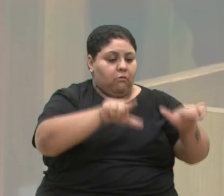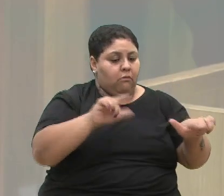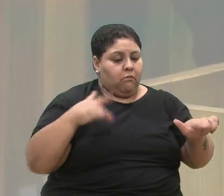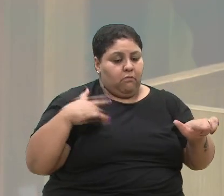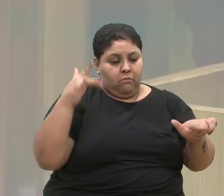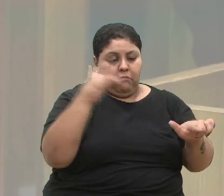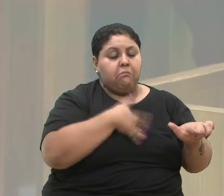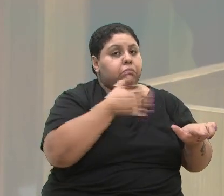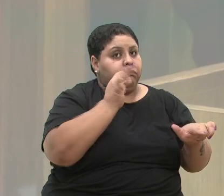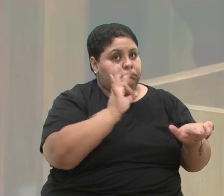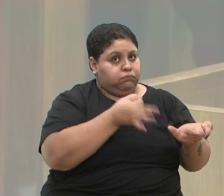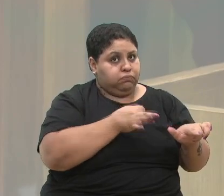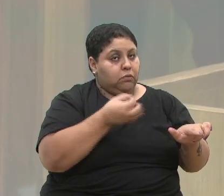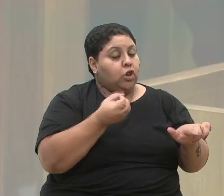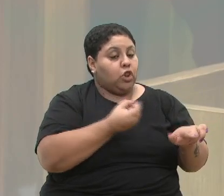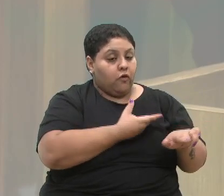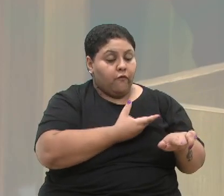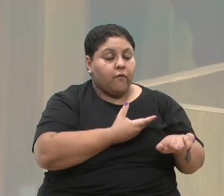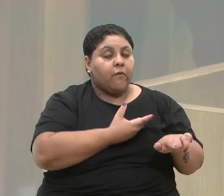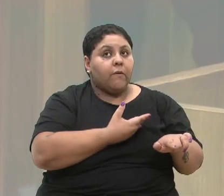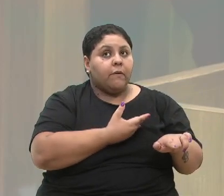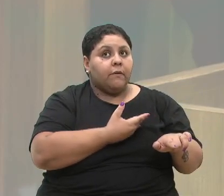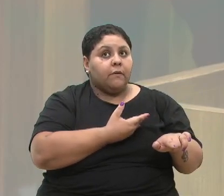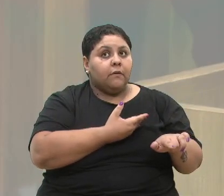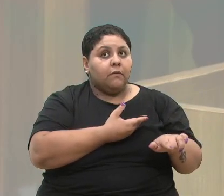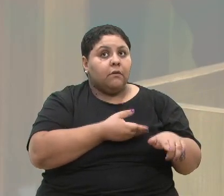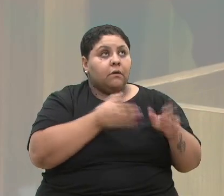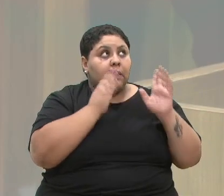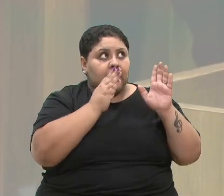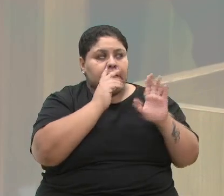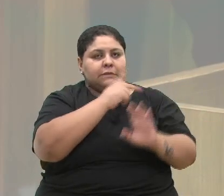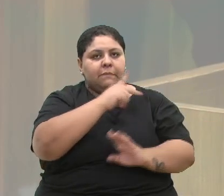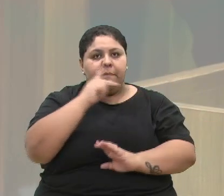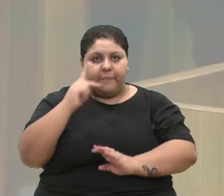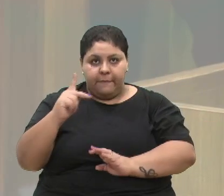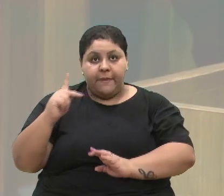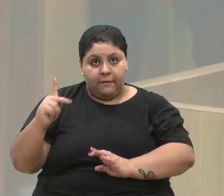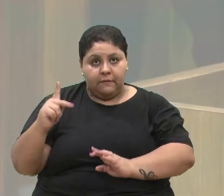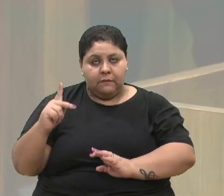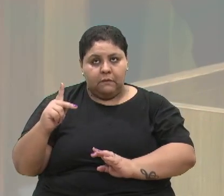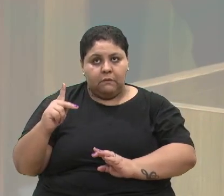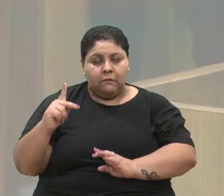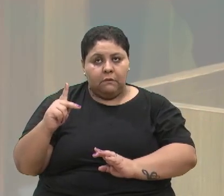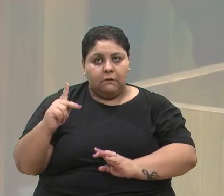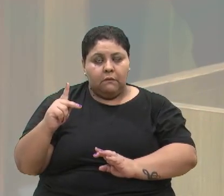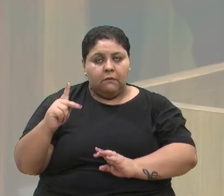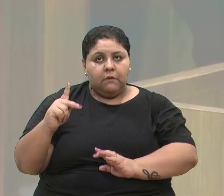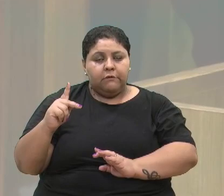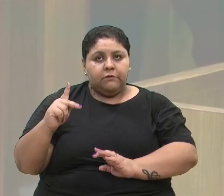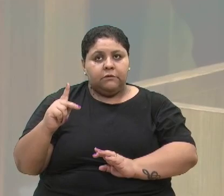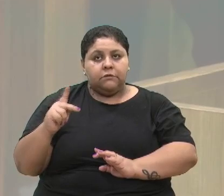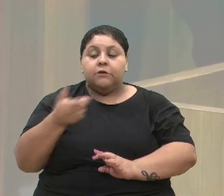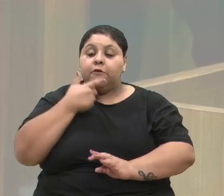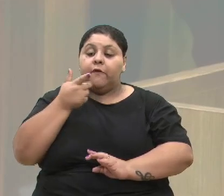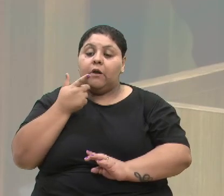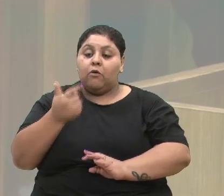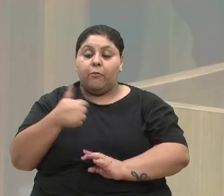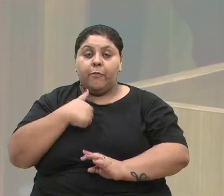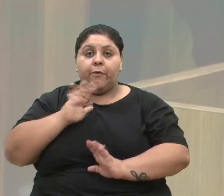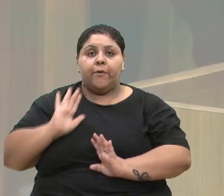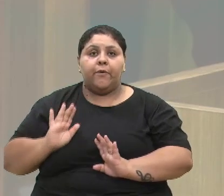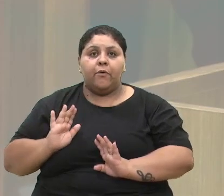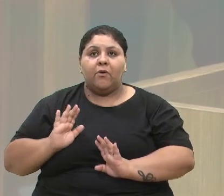de excelência, um posto novo, graças às PPPs, né? e disse o seguinte, que